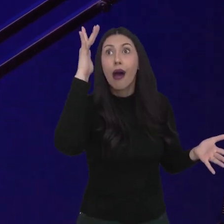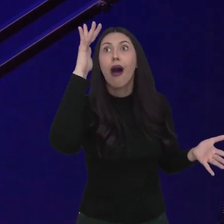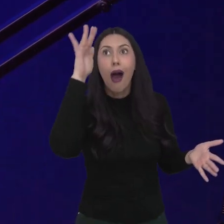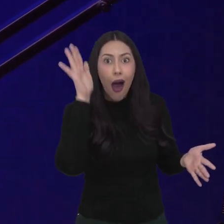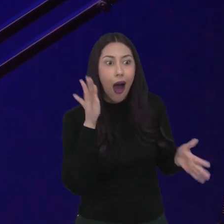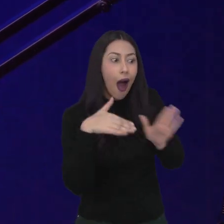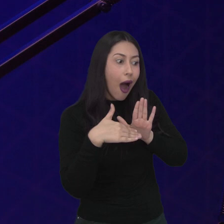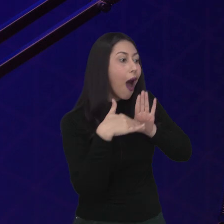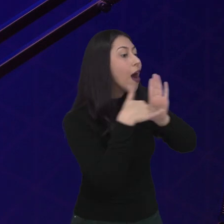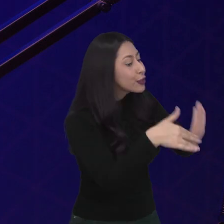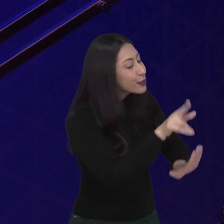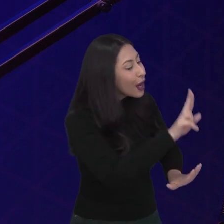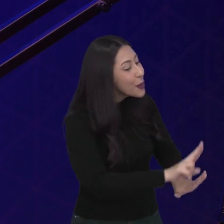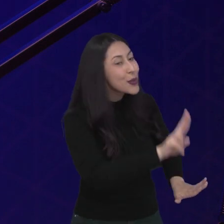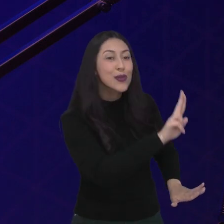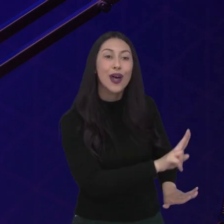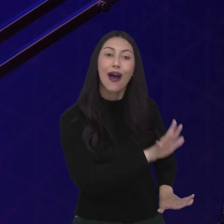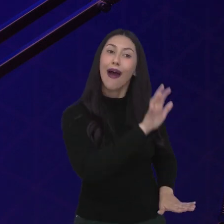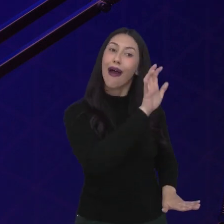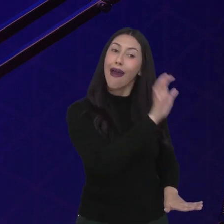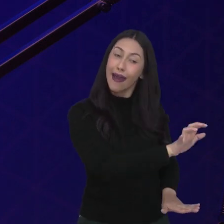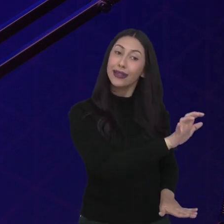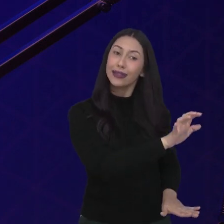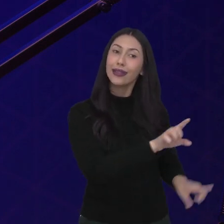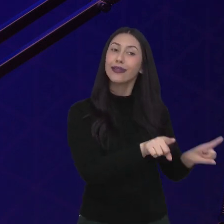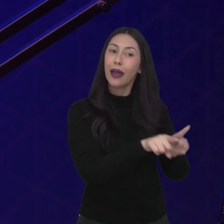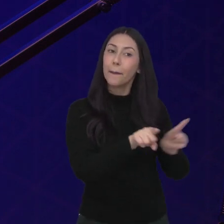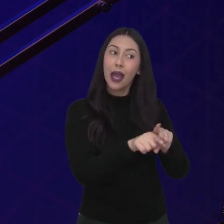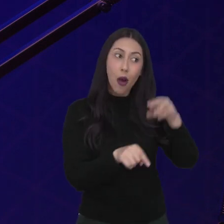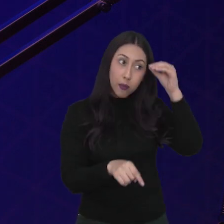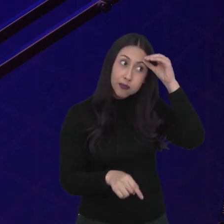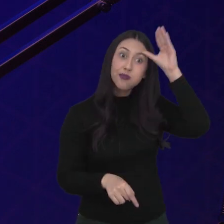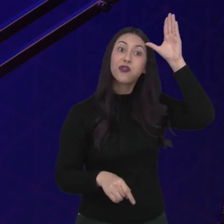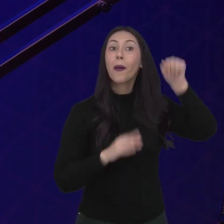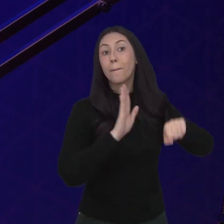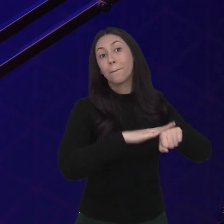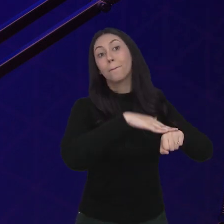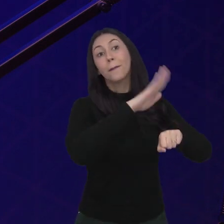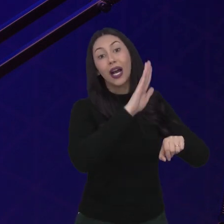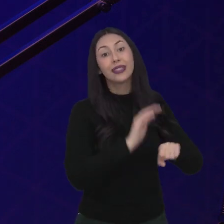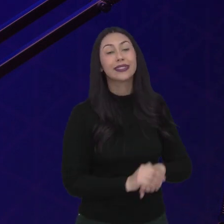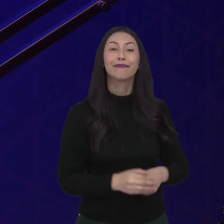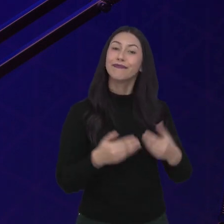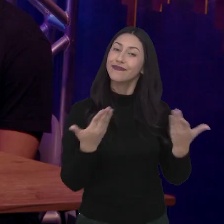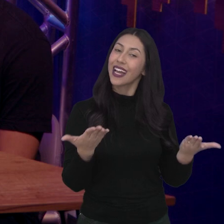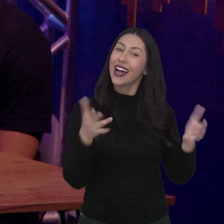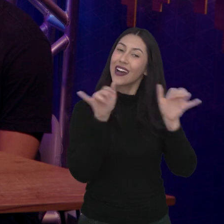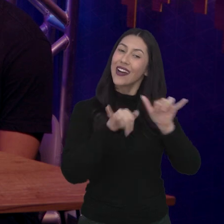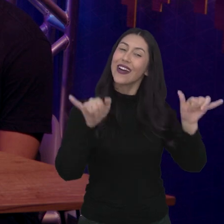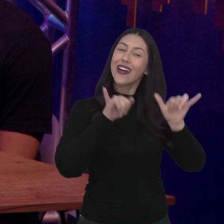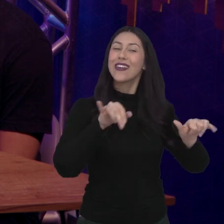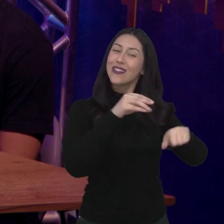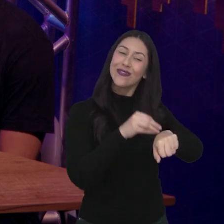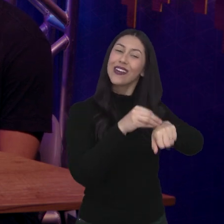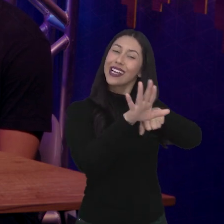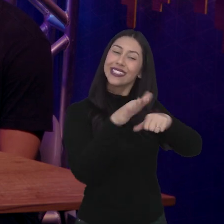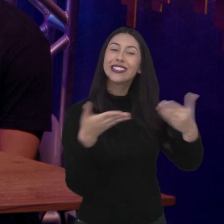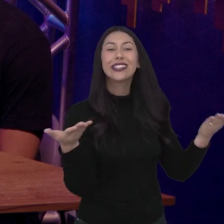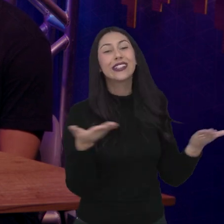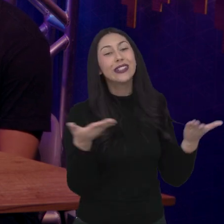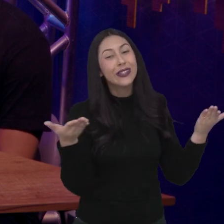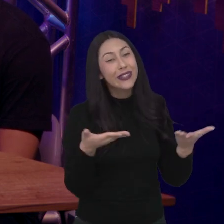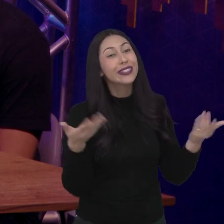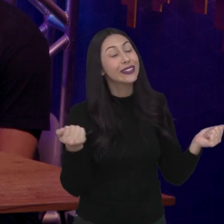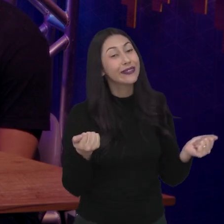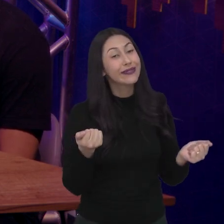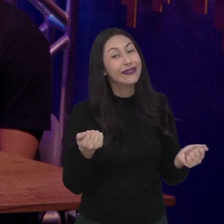a imaginação, se você é uma pessoa que sabe imaginar, você vai ir atrás de conhecimento através desse processo imaginativo. Então fica aí o nosso recado de hoje